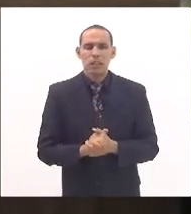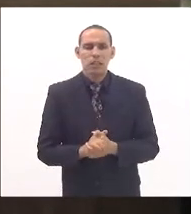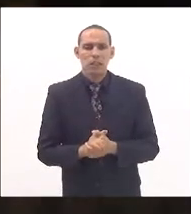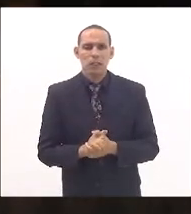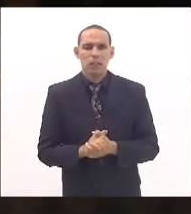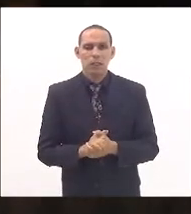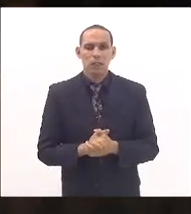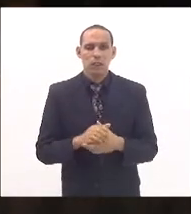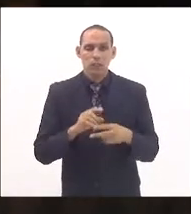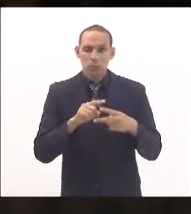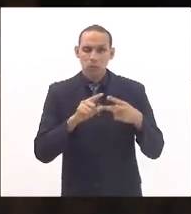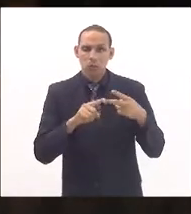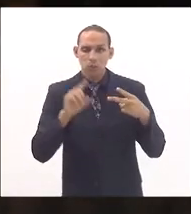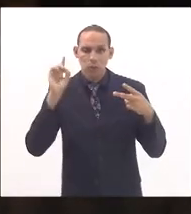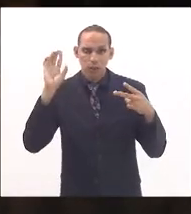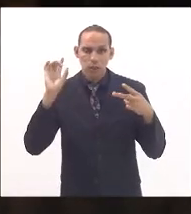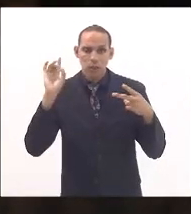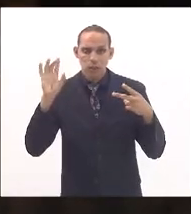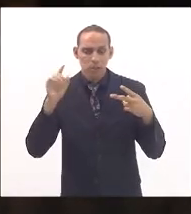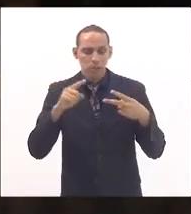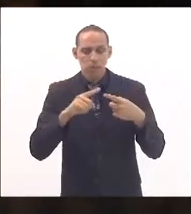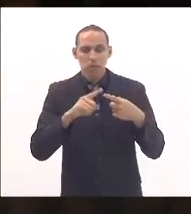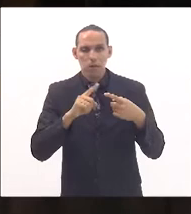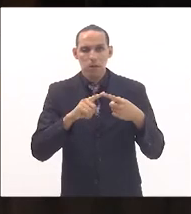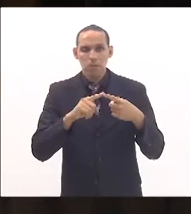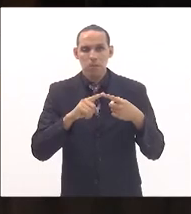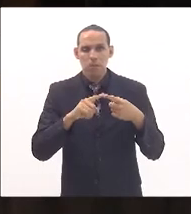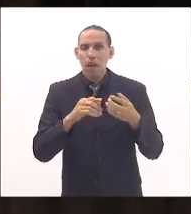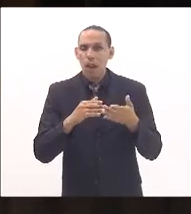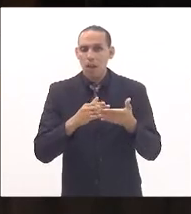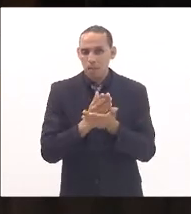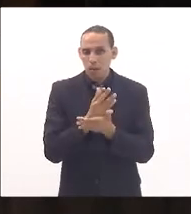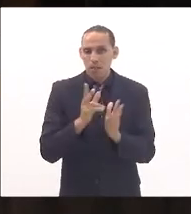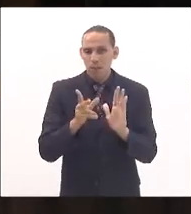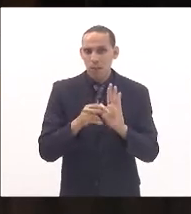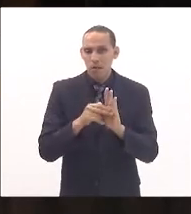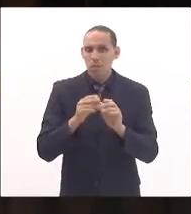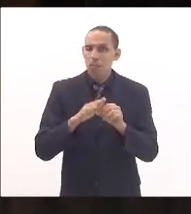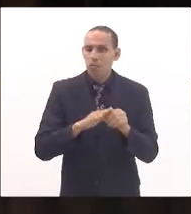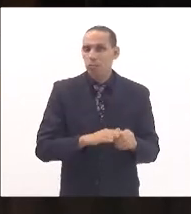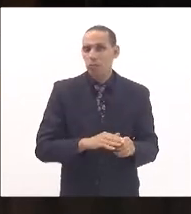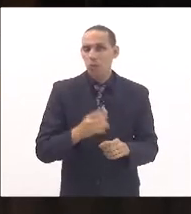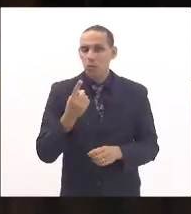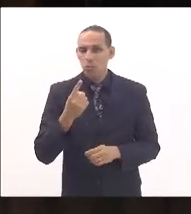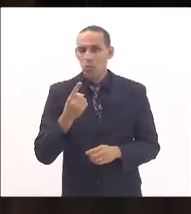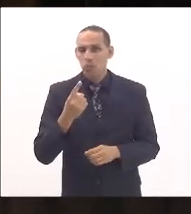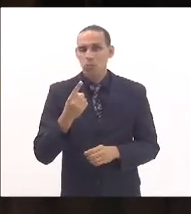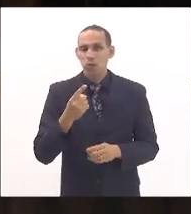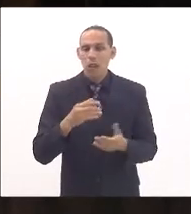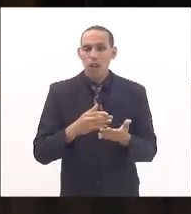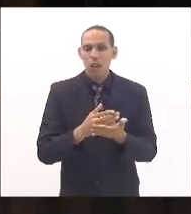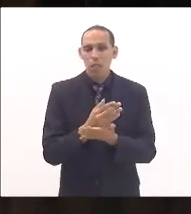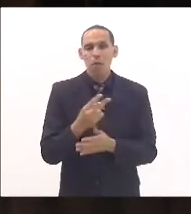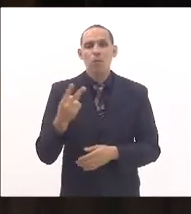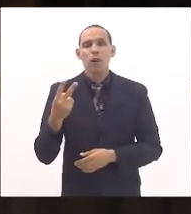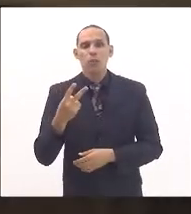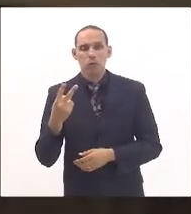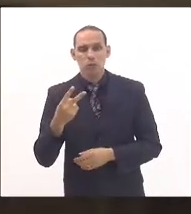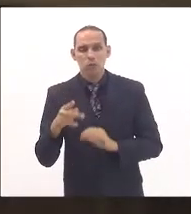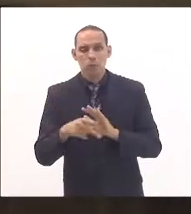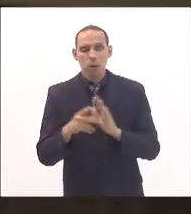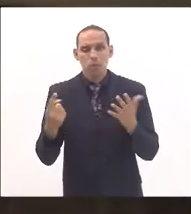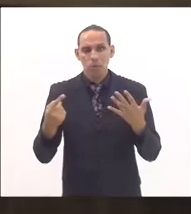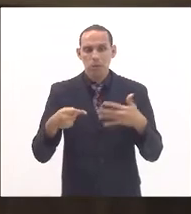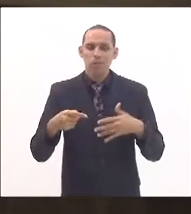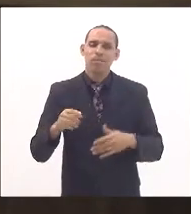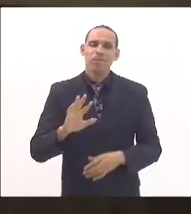Dois destaques, aprovação da emenda supressiva 1 e aprovação da emenda modificativa 2 do PSOL. Não, então os